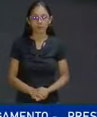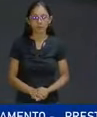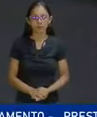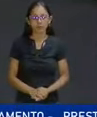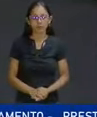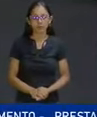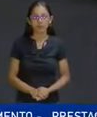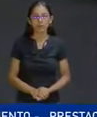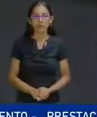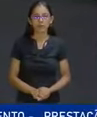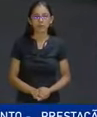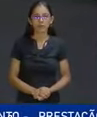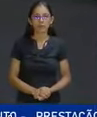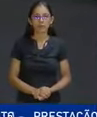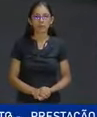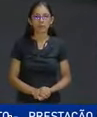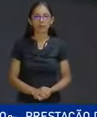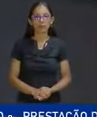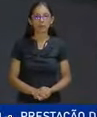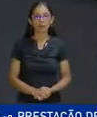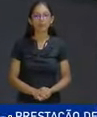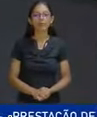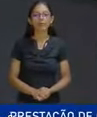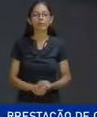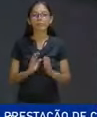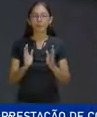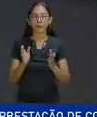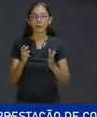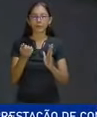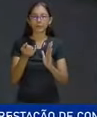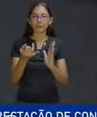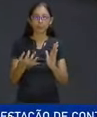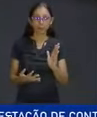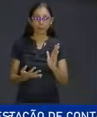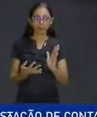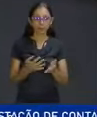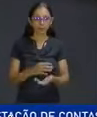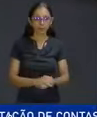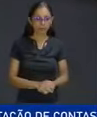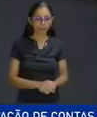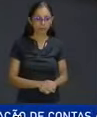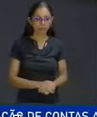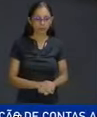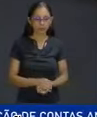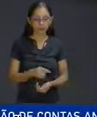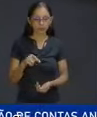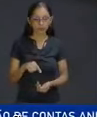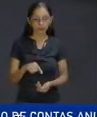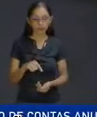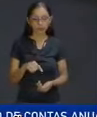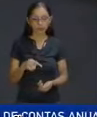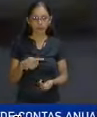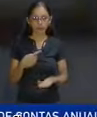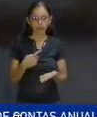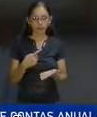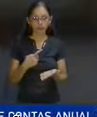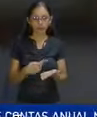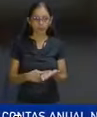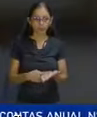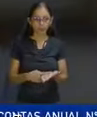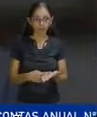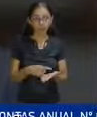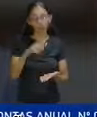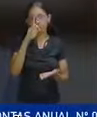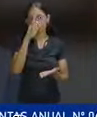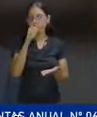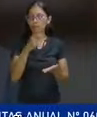Bom, presidente, ilustres pares, conforme foi relatado, né, por determinação dessa Corte Superior, por determinação da Corte